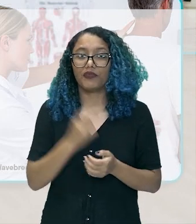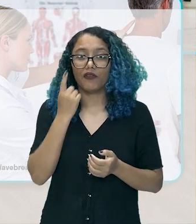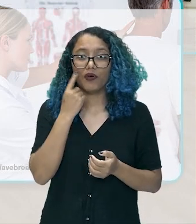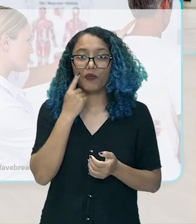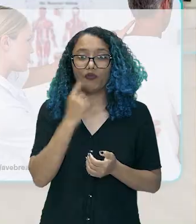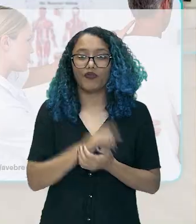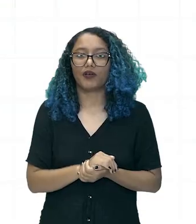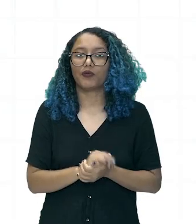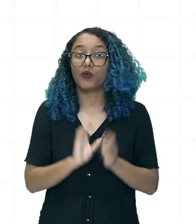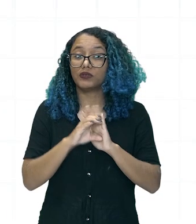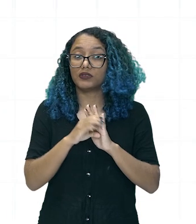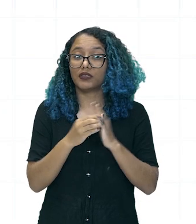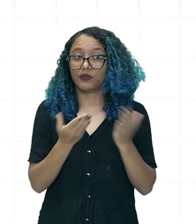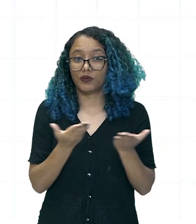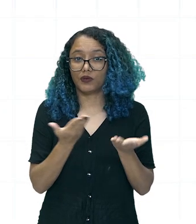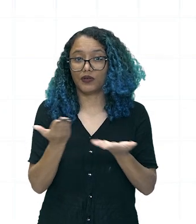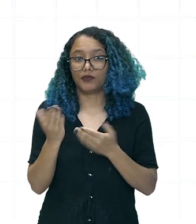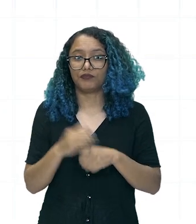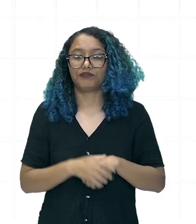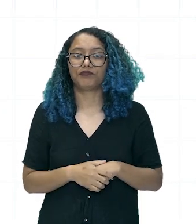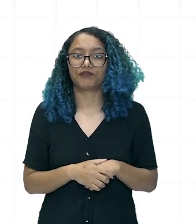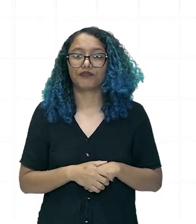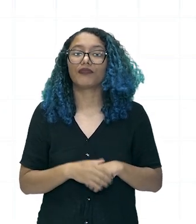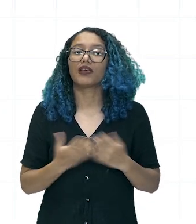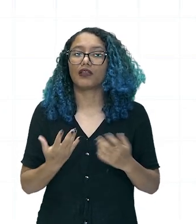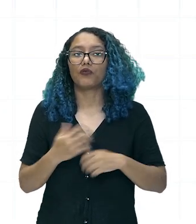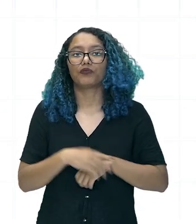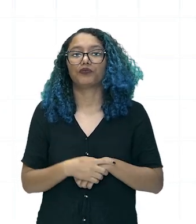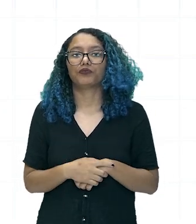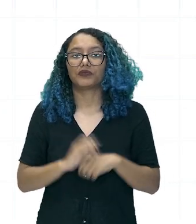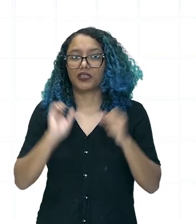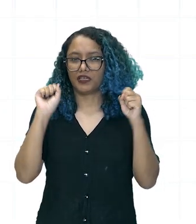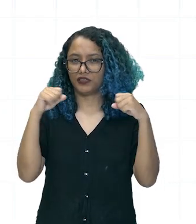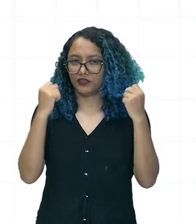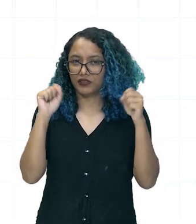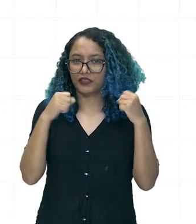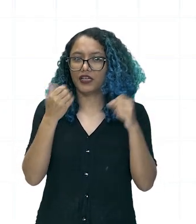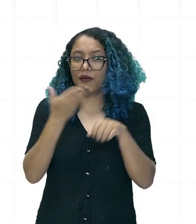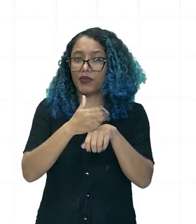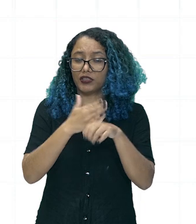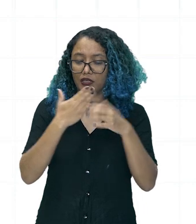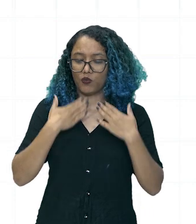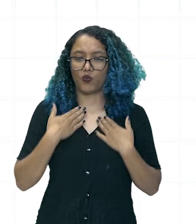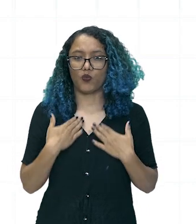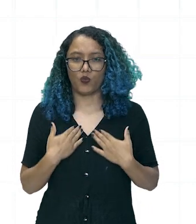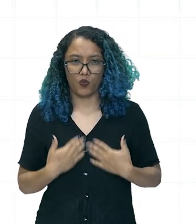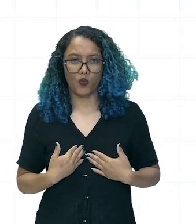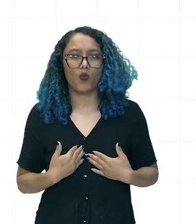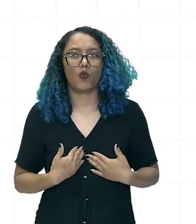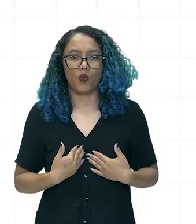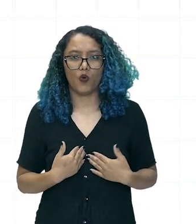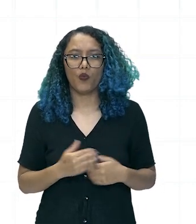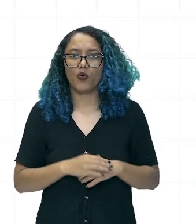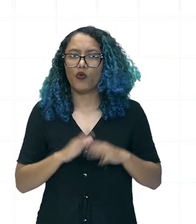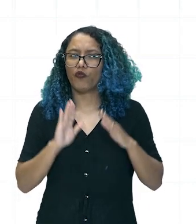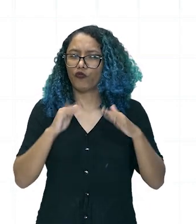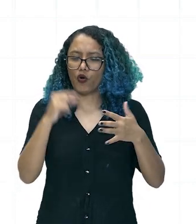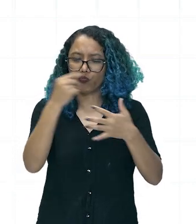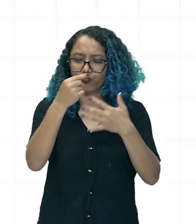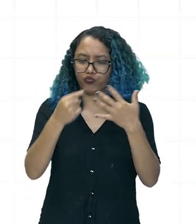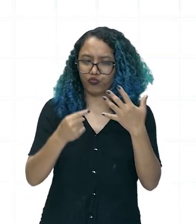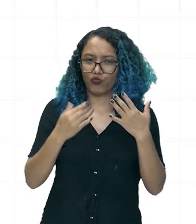exercícios físicos como forma de cultuar o corpo e se preparar para a guerra. Então, nessa